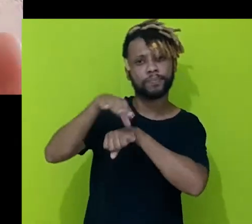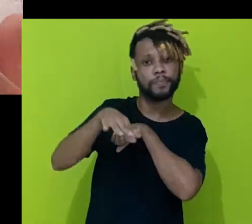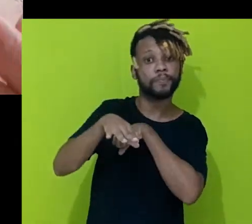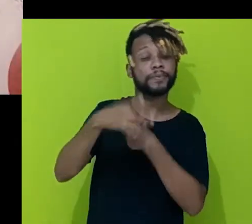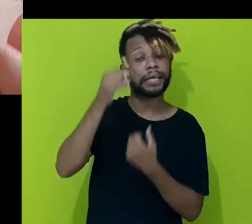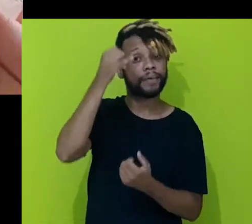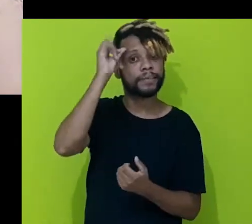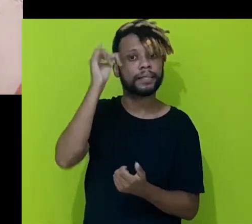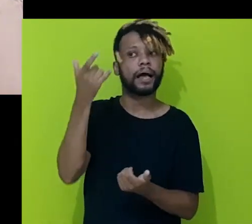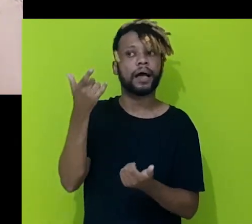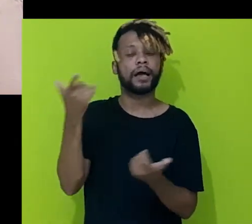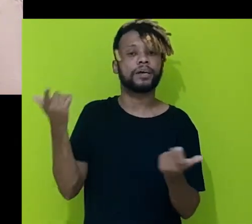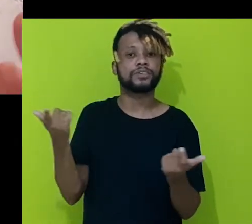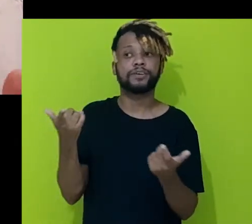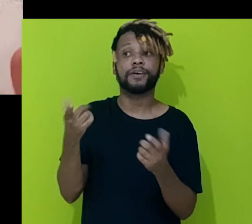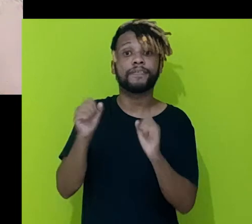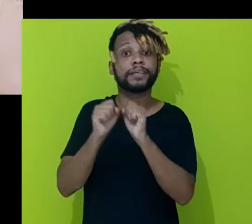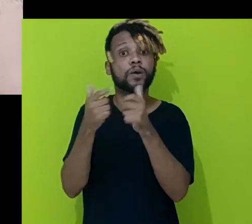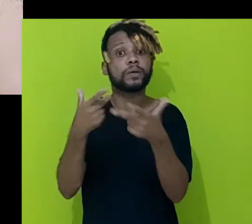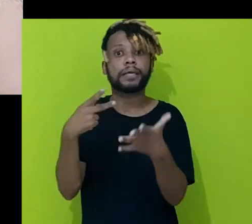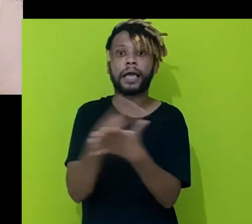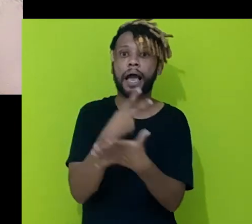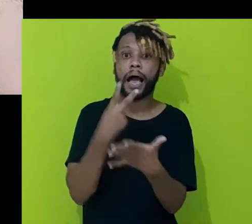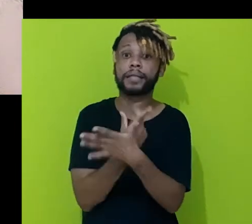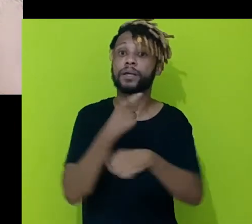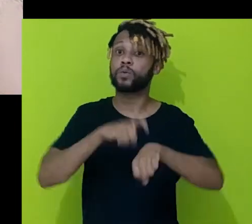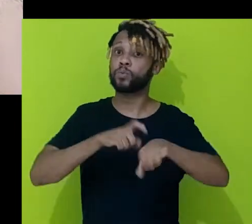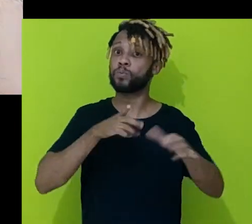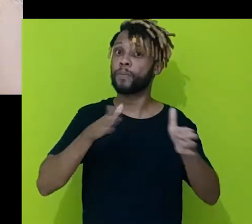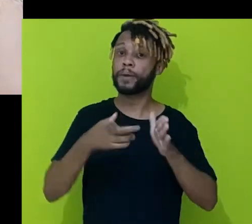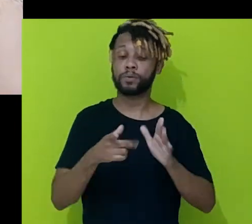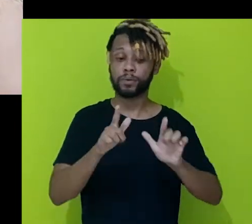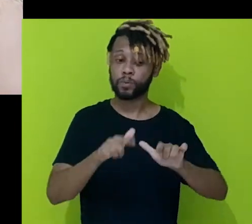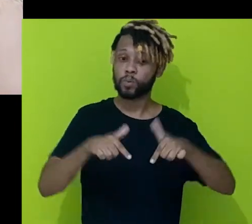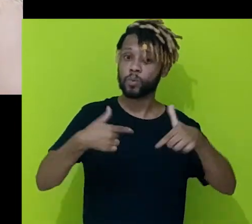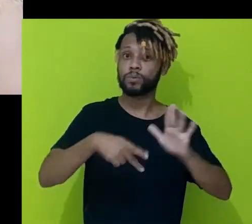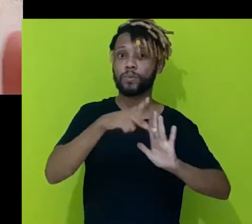para você não cair em roubada durante a execução do seu projeto cultural,